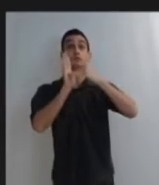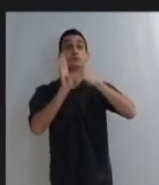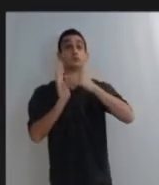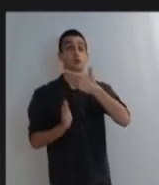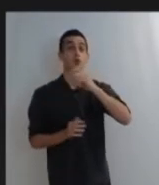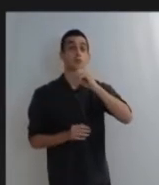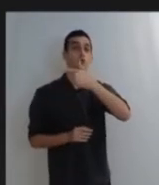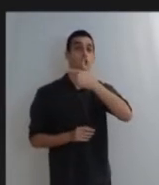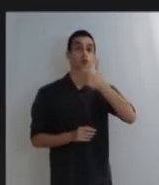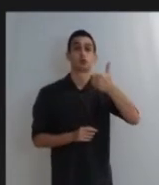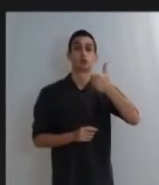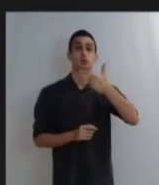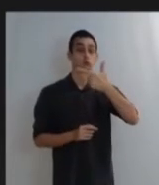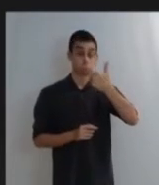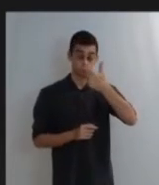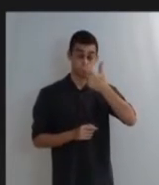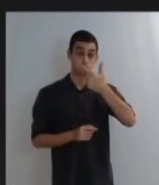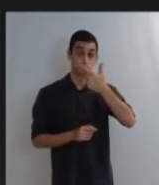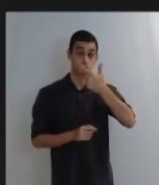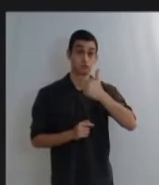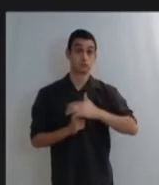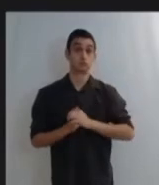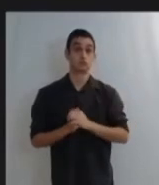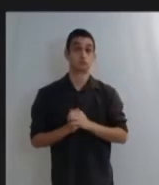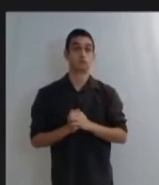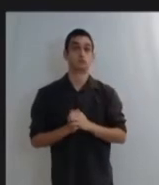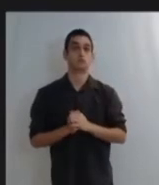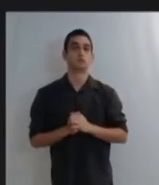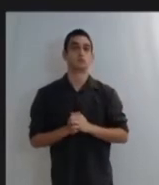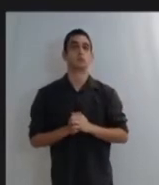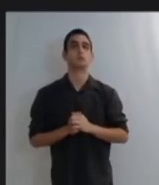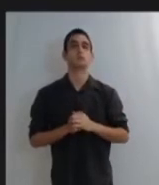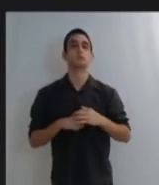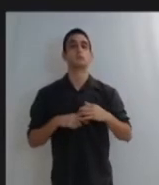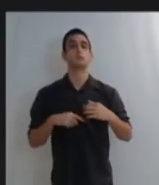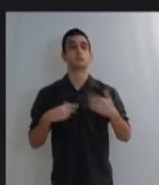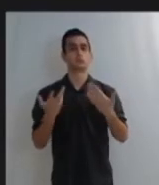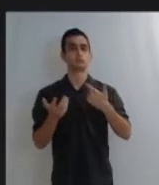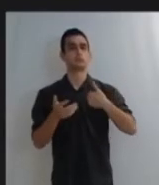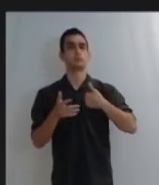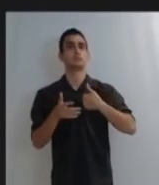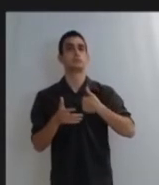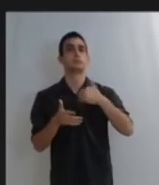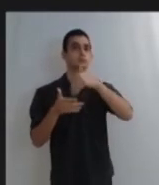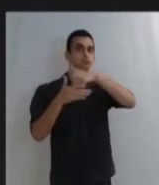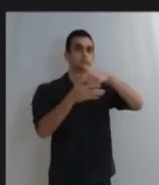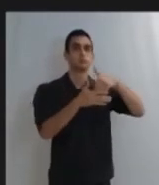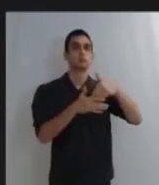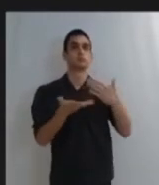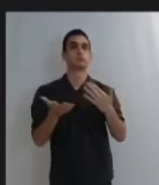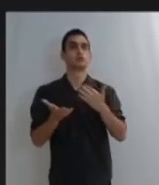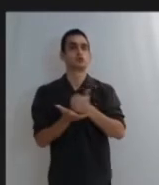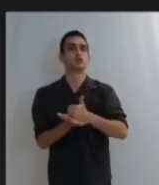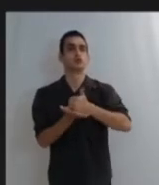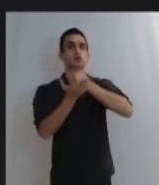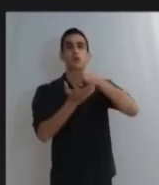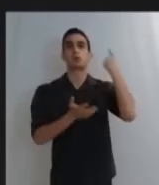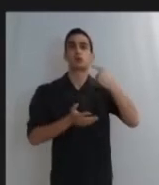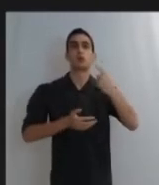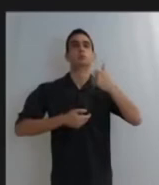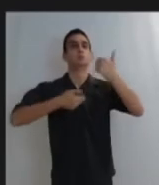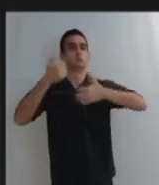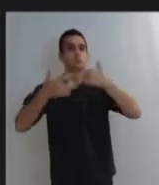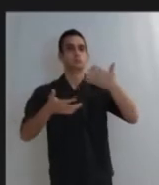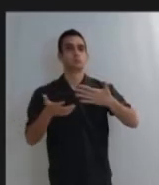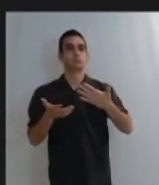Processo Penal, como a exposição detalhada do fato, a classificação do crime e a qualificação do acusado. Mas,